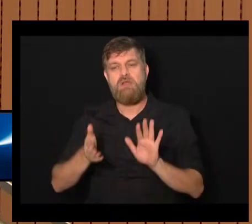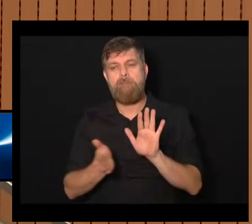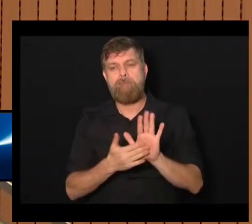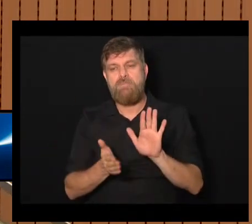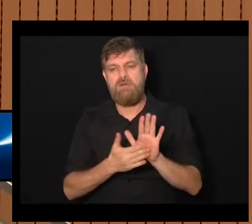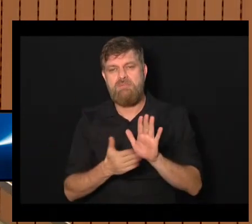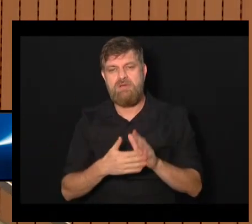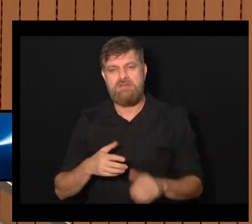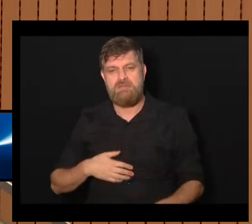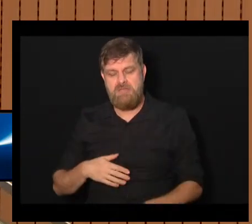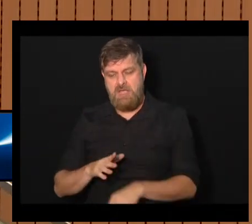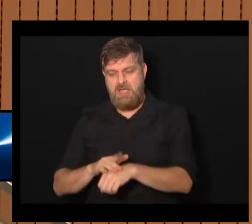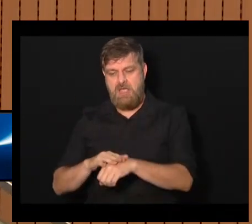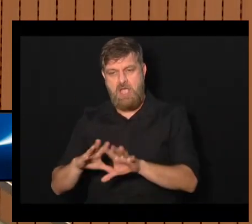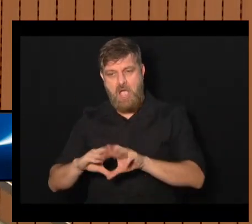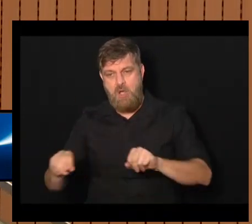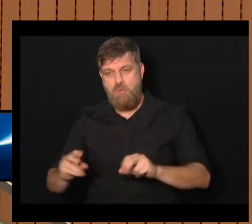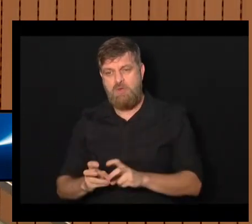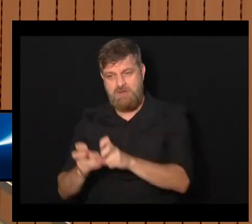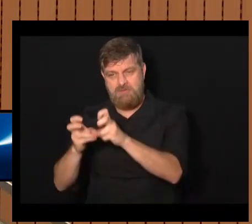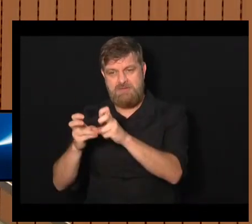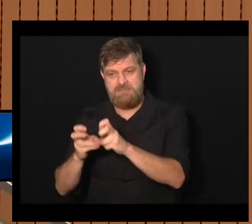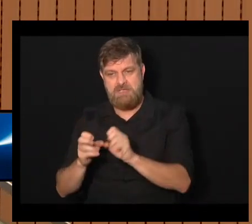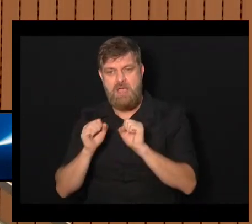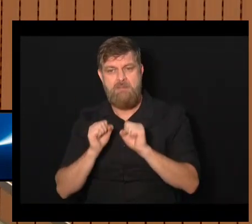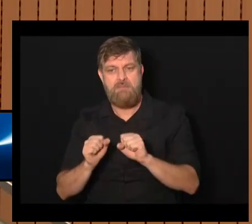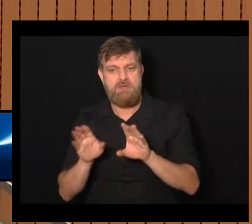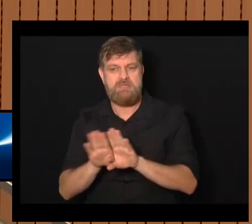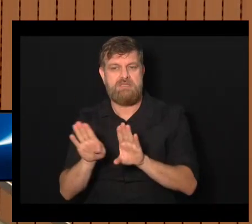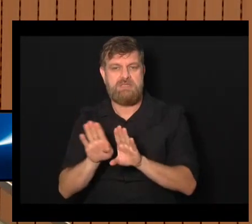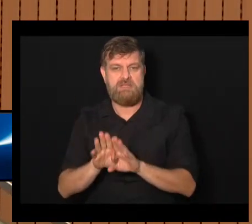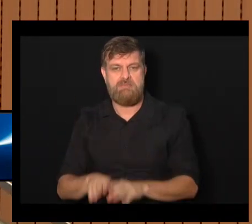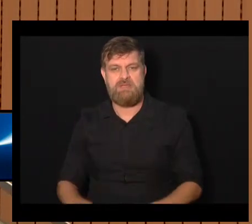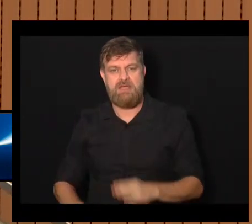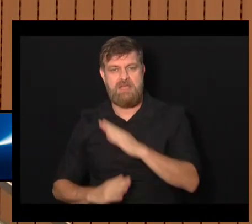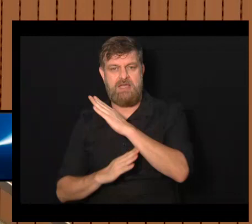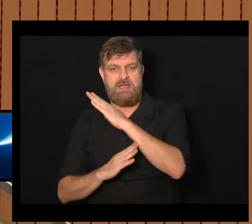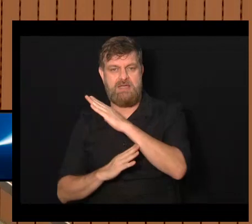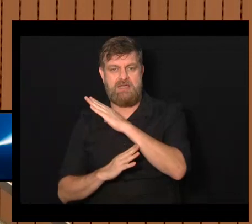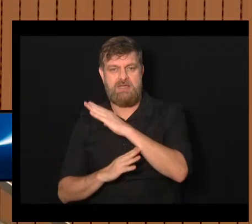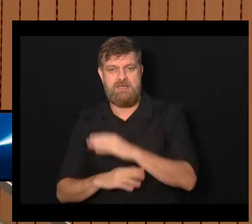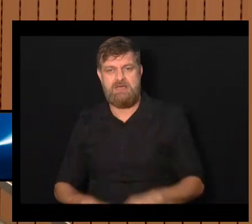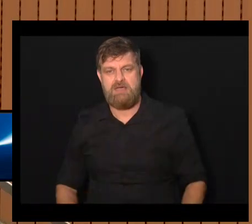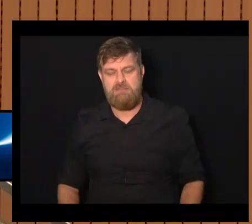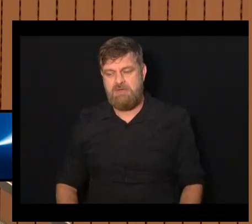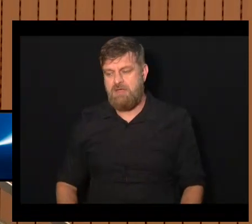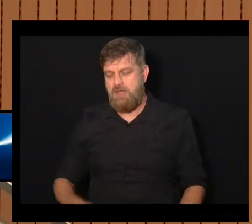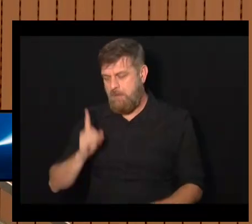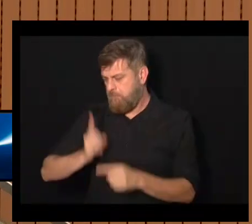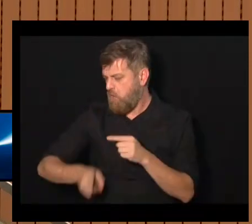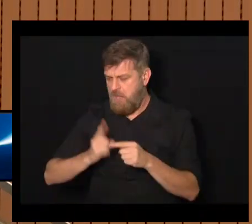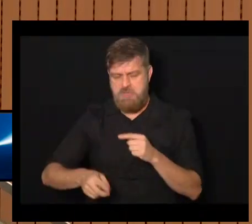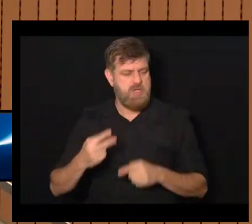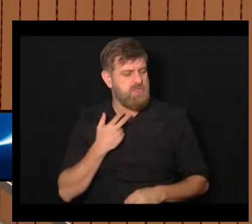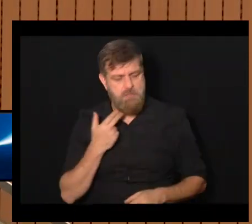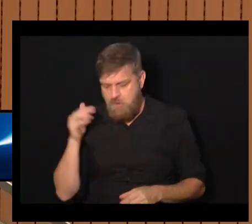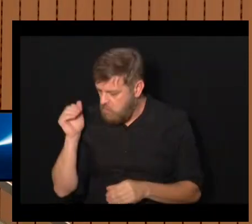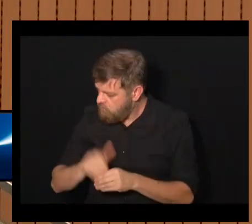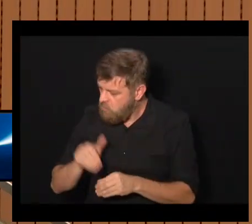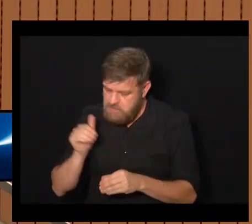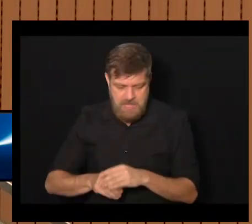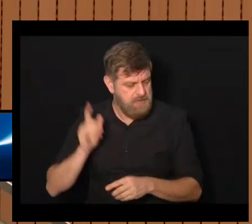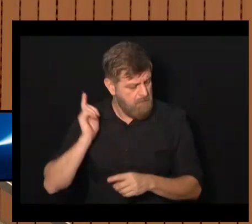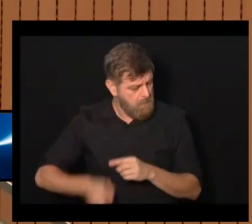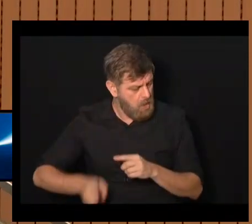a cura do câncer, é possível até que essa casa ou não deixe votar, ou,